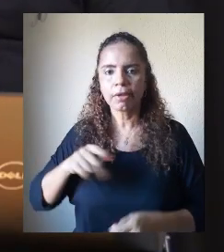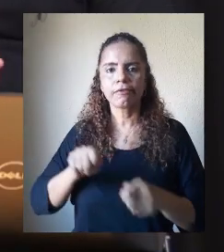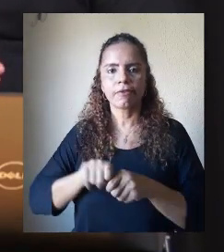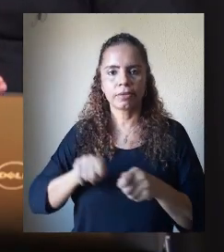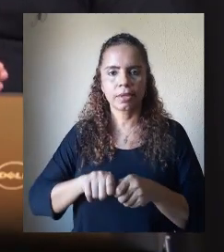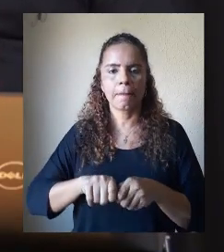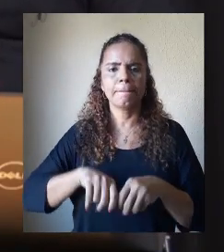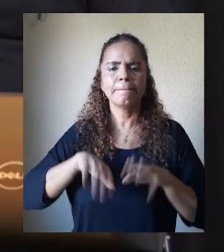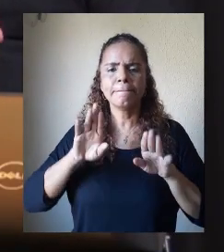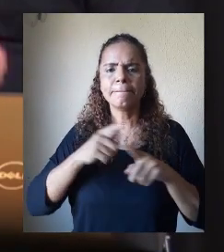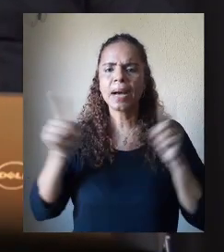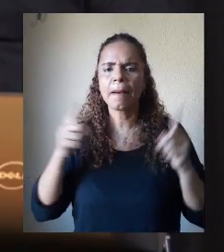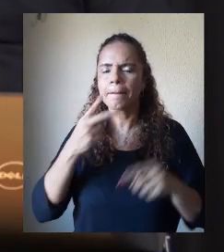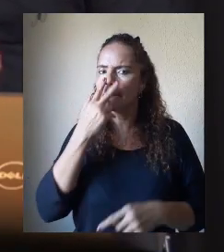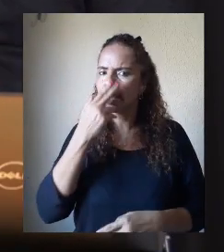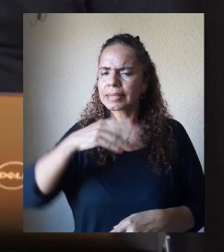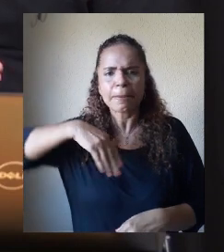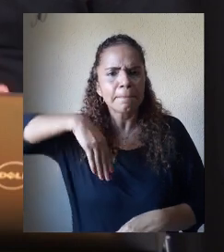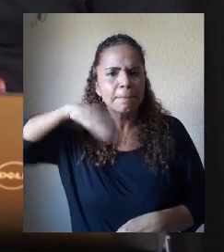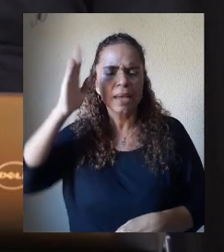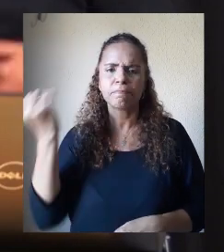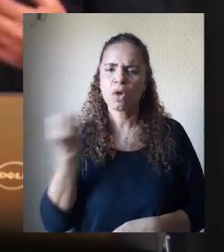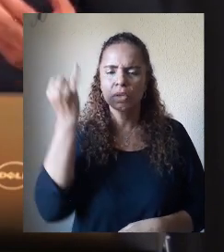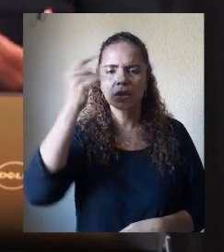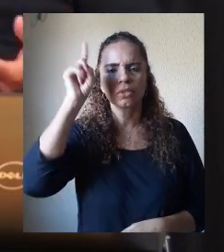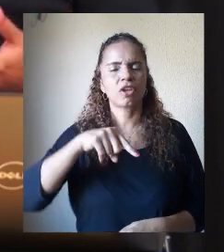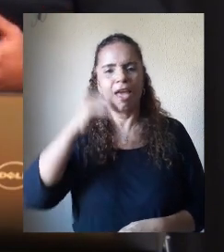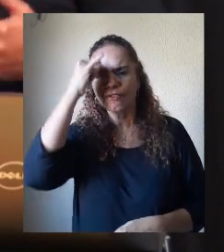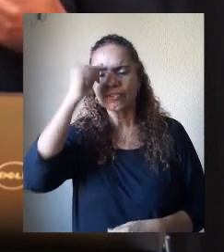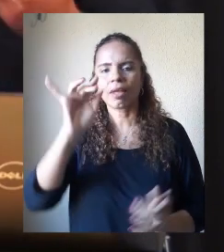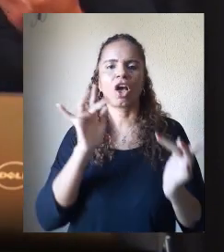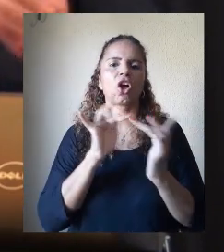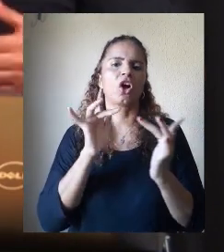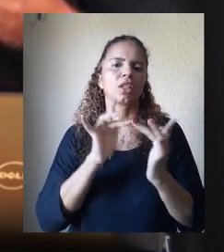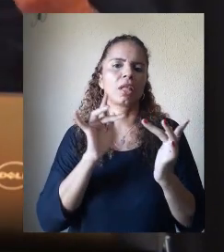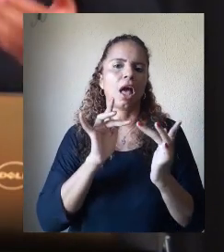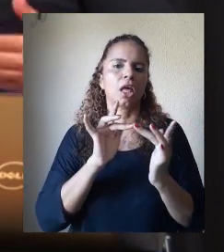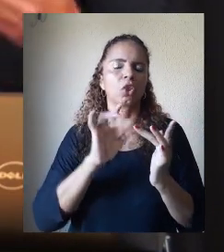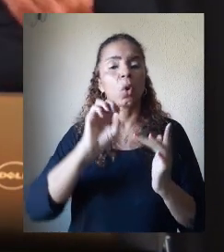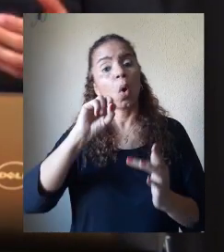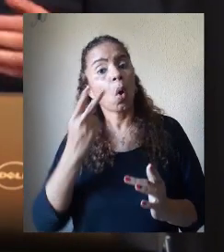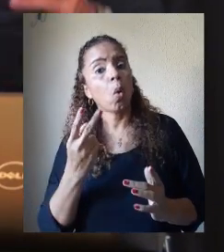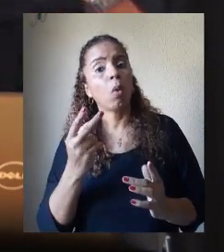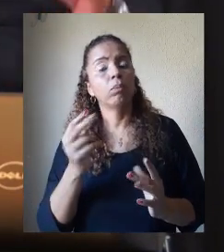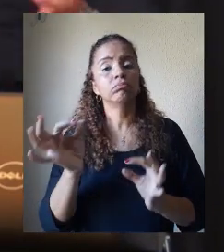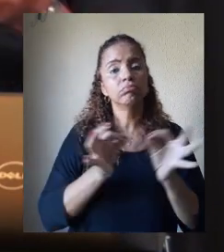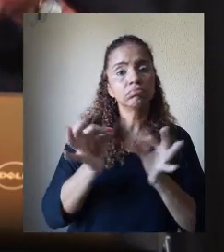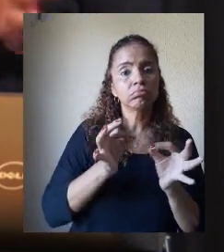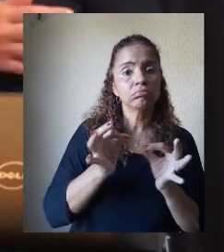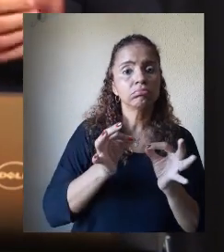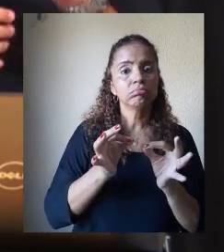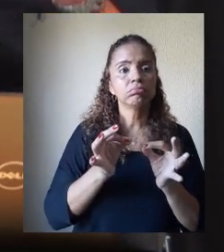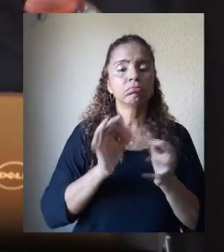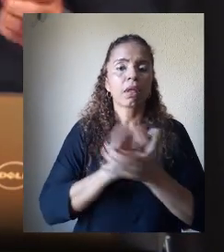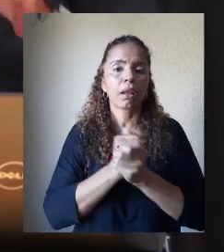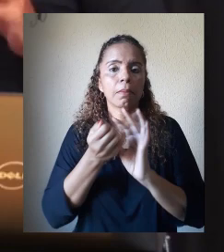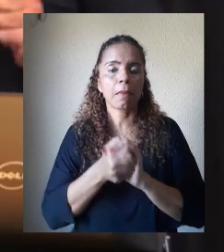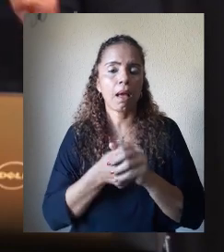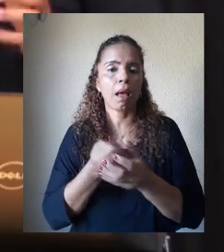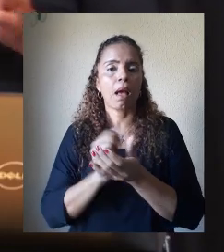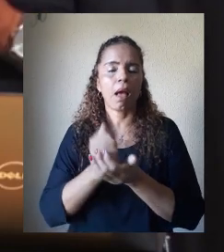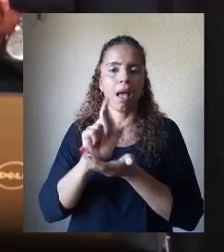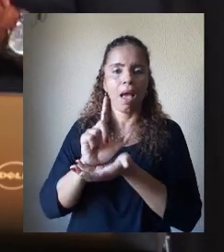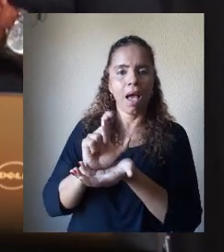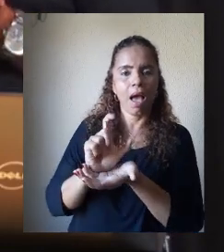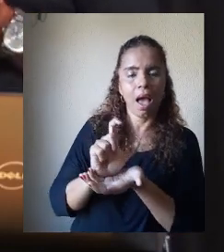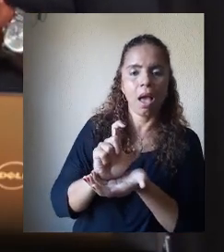não ter contato do que propriamente com você criar essas medidas de eu entrei em contato, limpo com álcool, ou